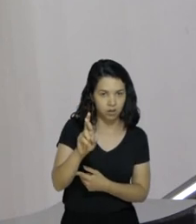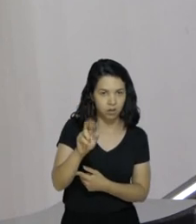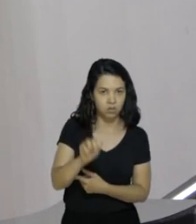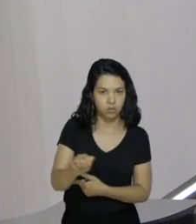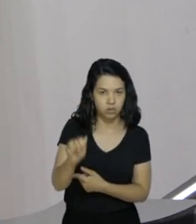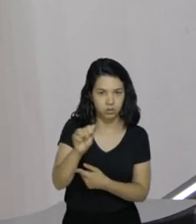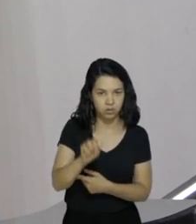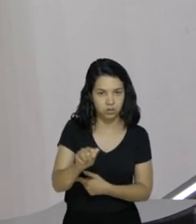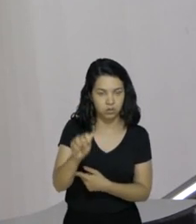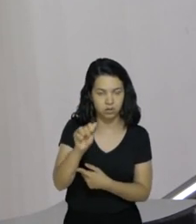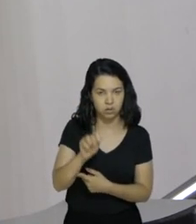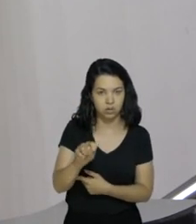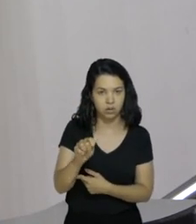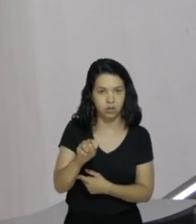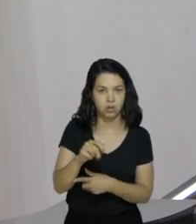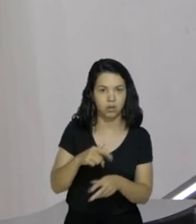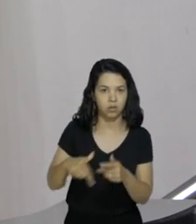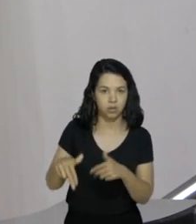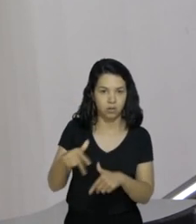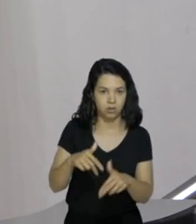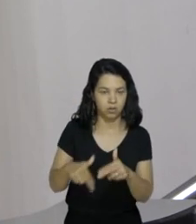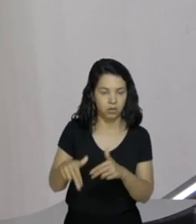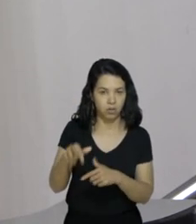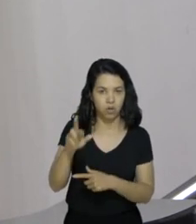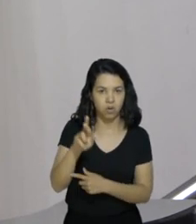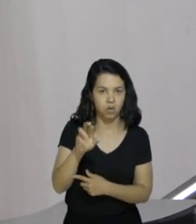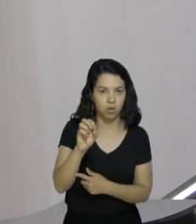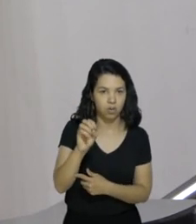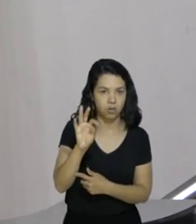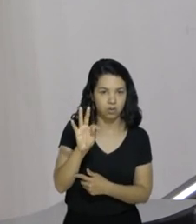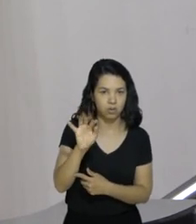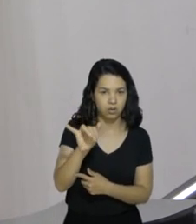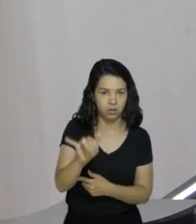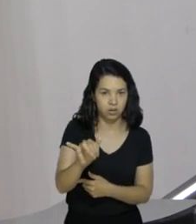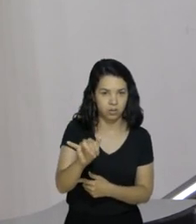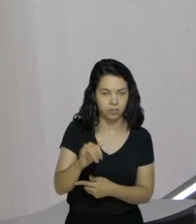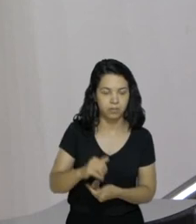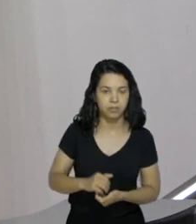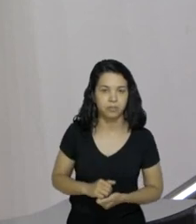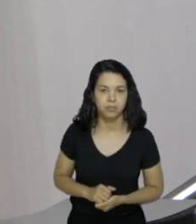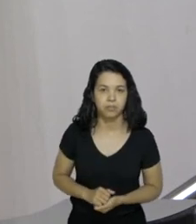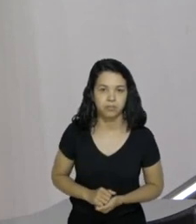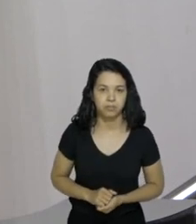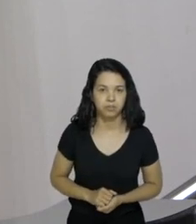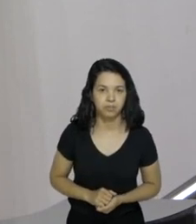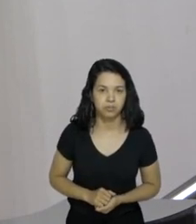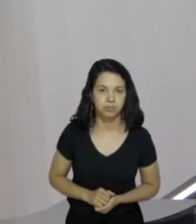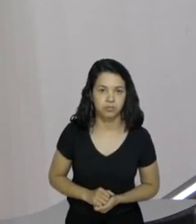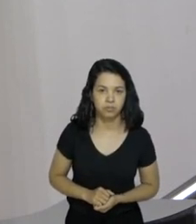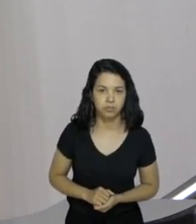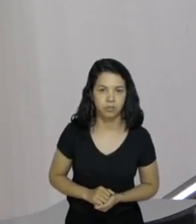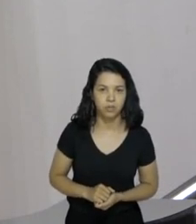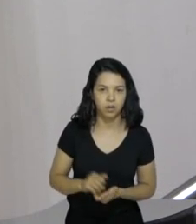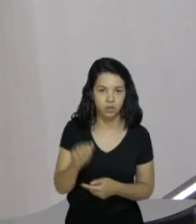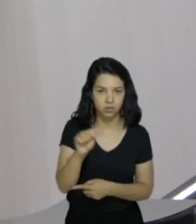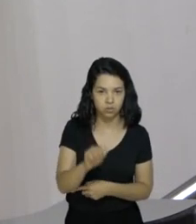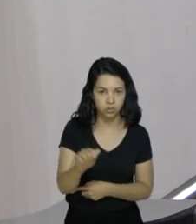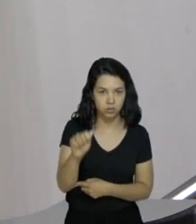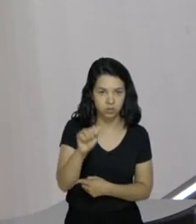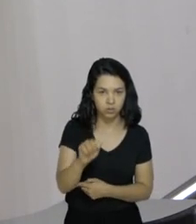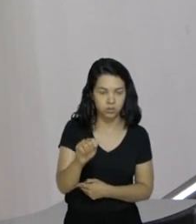de Rotarianos, Rotary Clube Chapecó Norte, Associação Pessoal Caixa